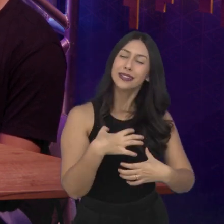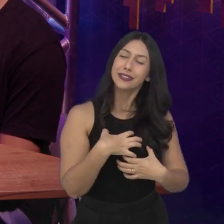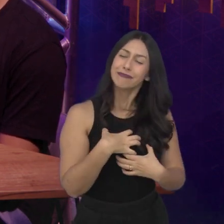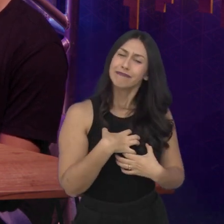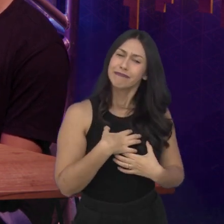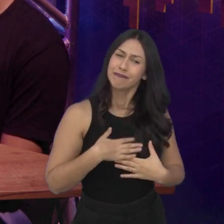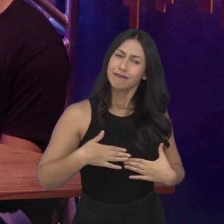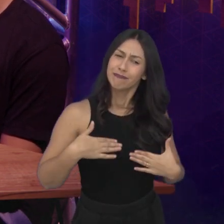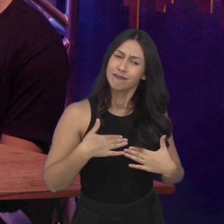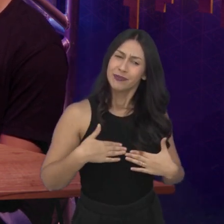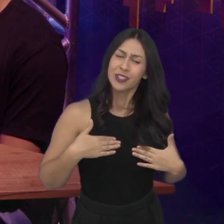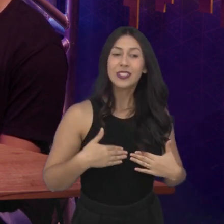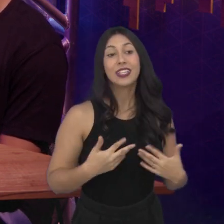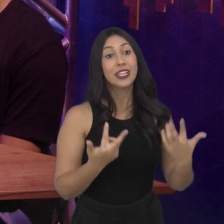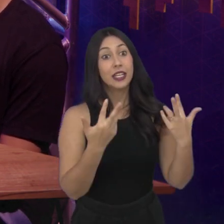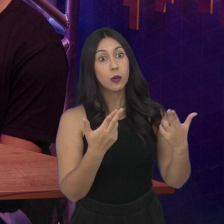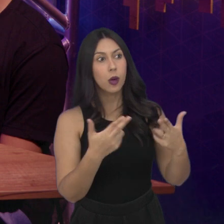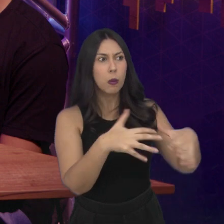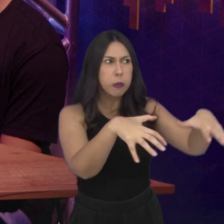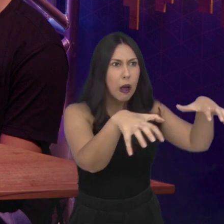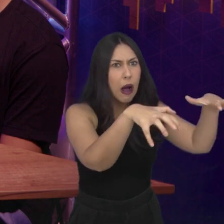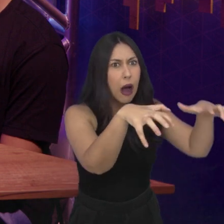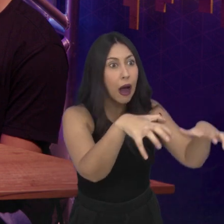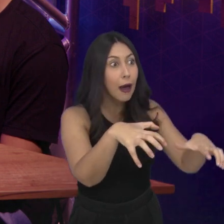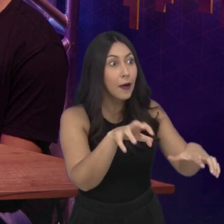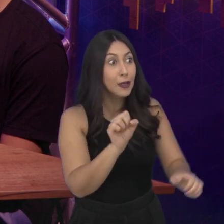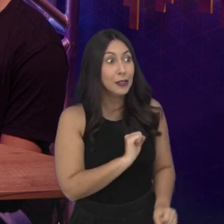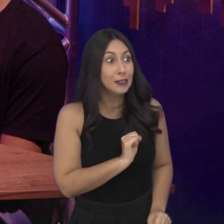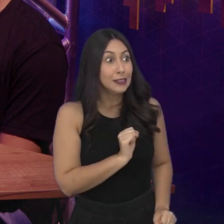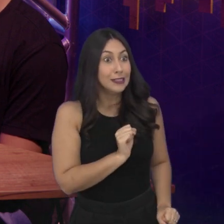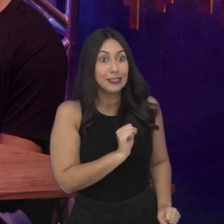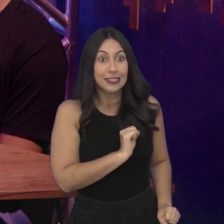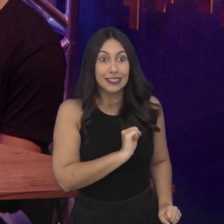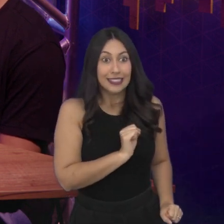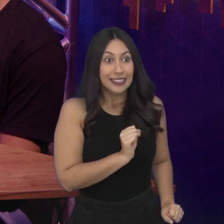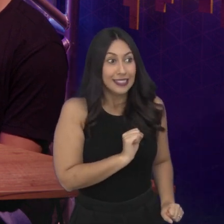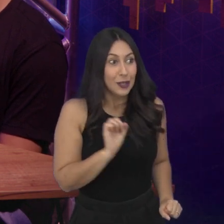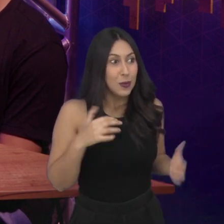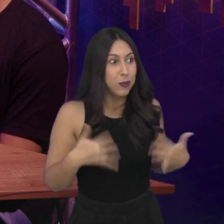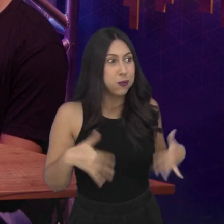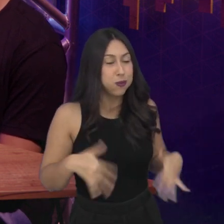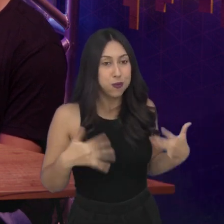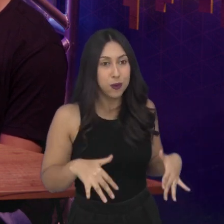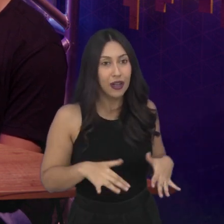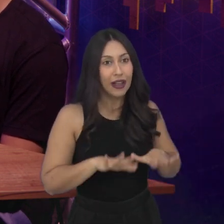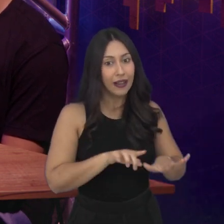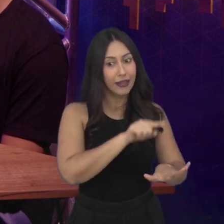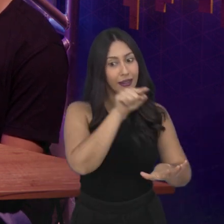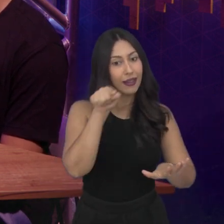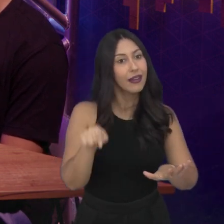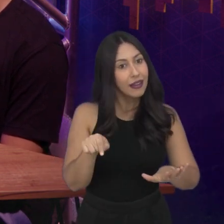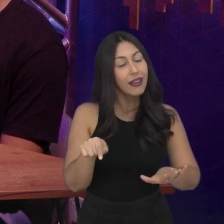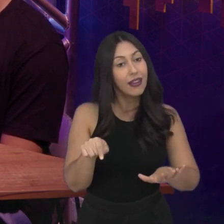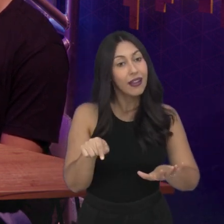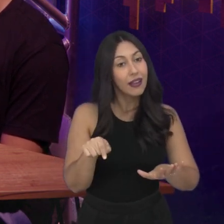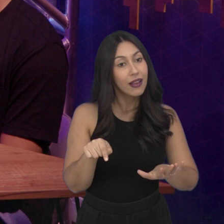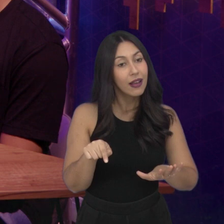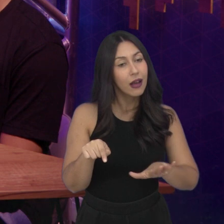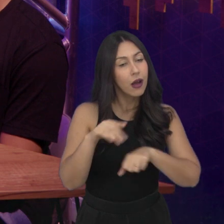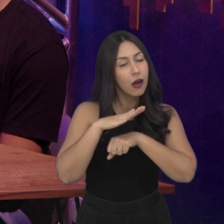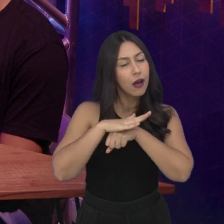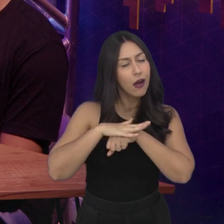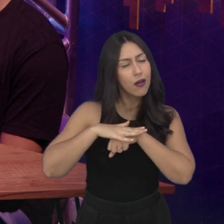essa sensação. Do mesmo jeito que o horror, ele vai trazer, vai te dar aquela adrenalina, vai te deixar com medo. O Healing Fiction, ele vai te trazer